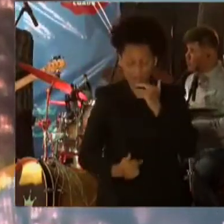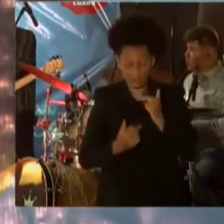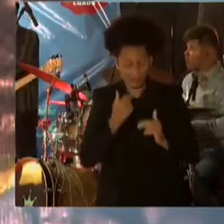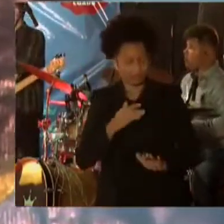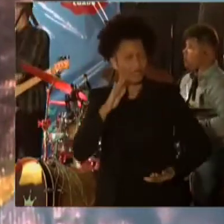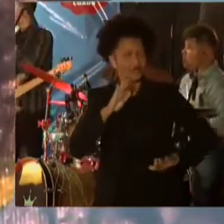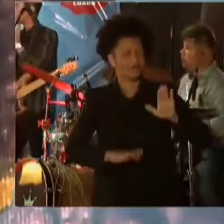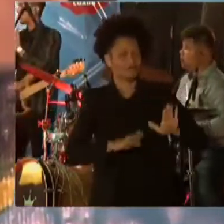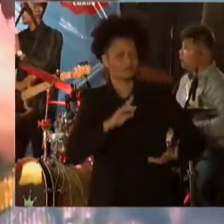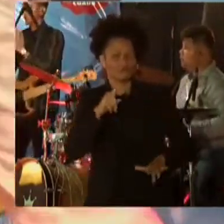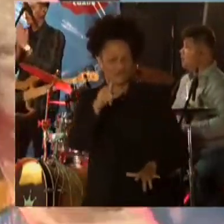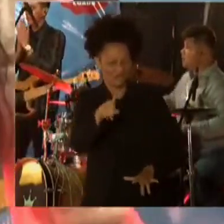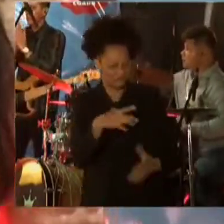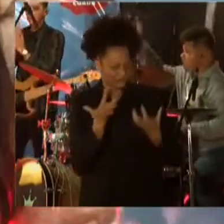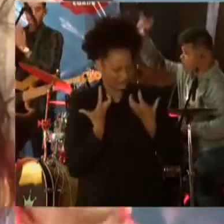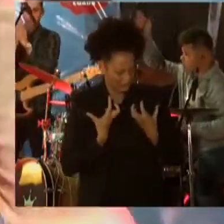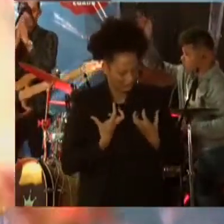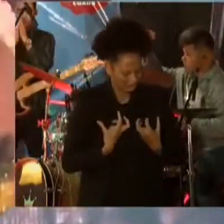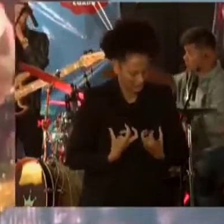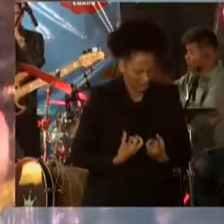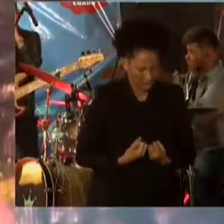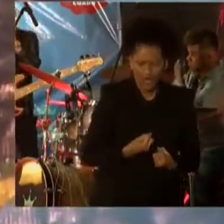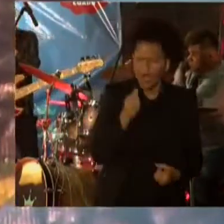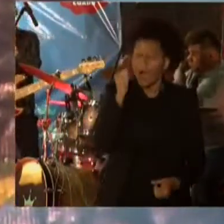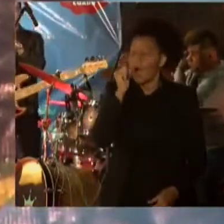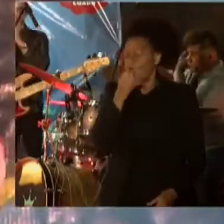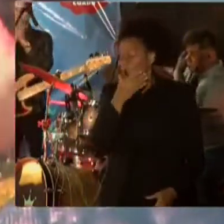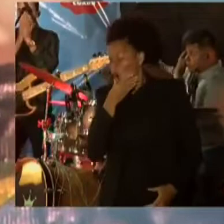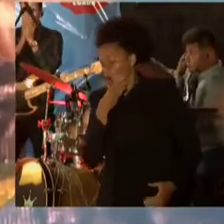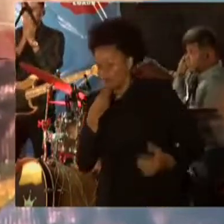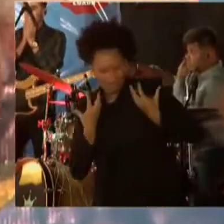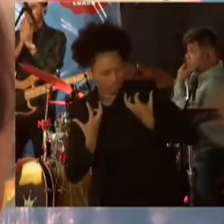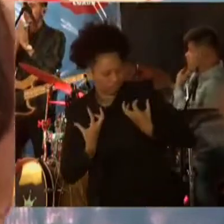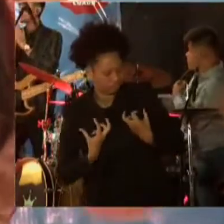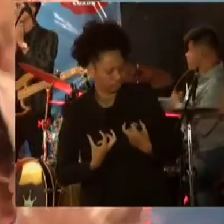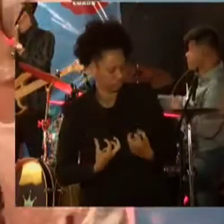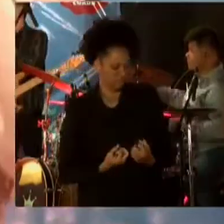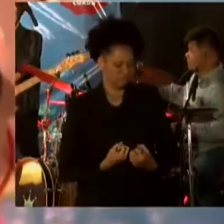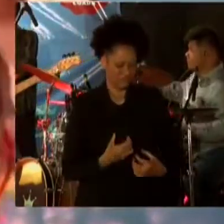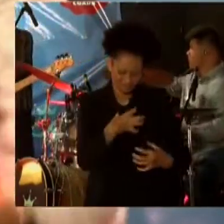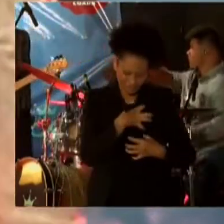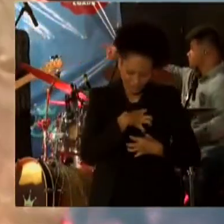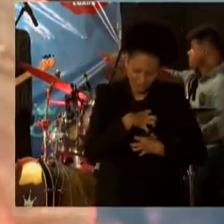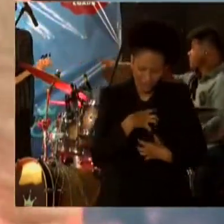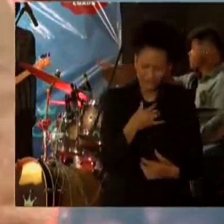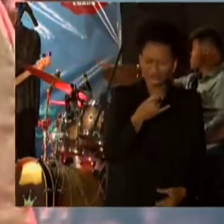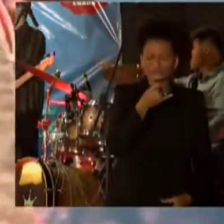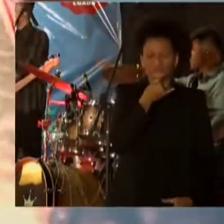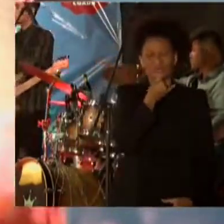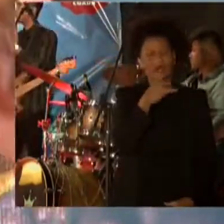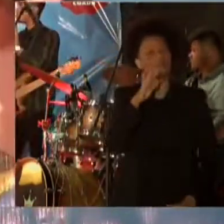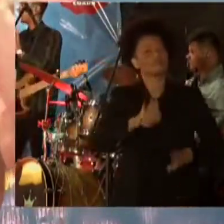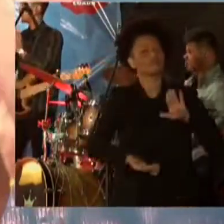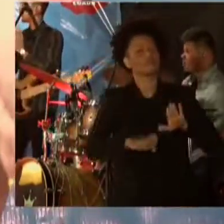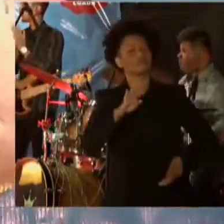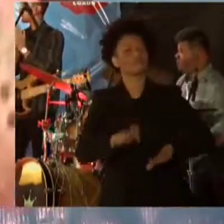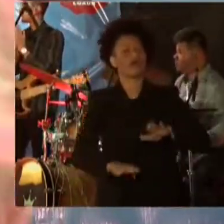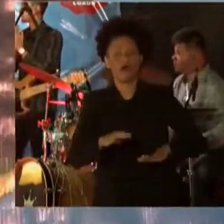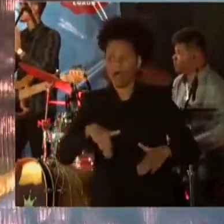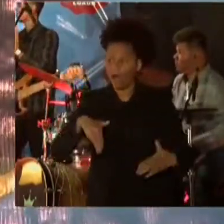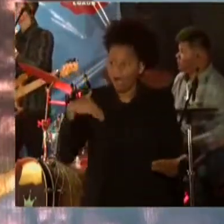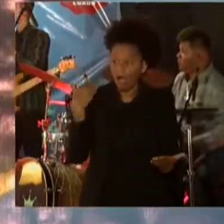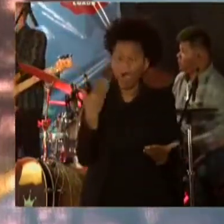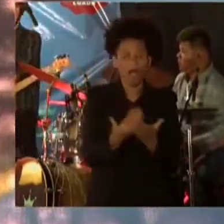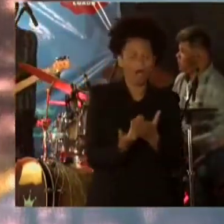Talvez você esteja cansada, cansado. Talvez você esteja desanimado. Talvez você ficou até